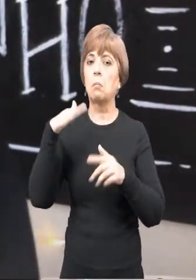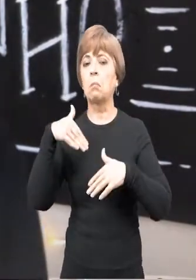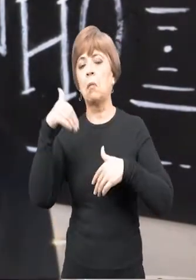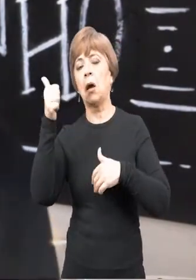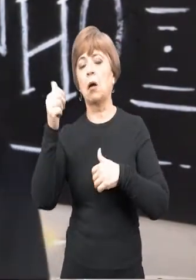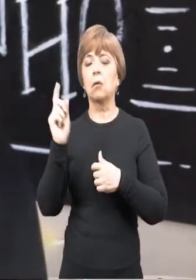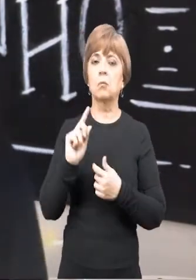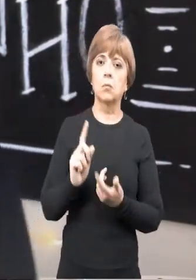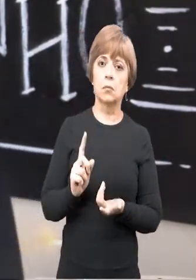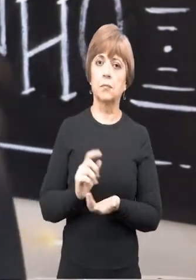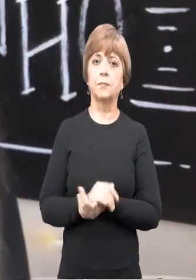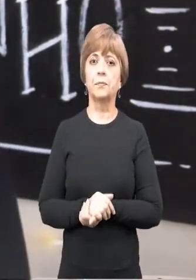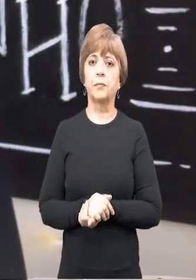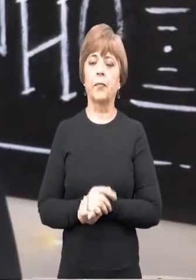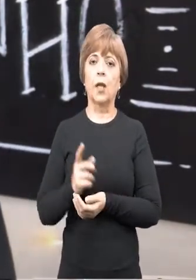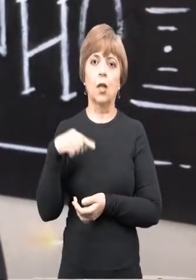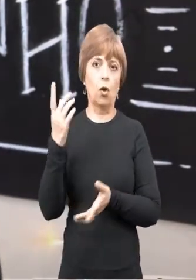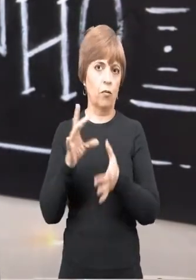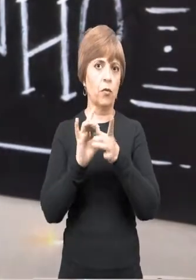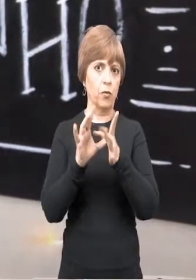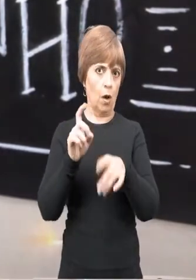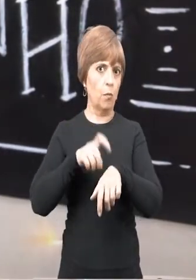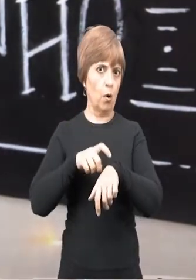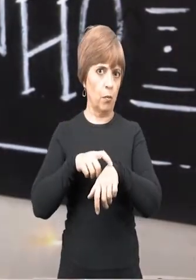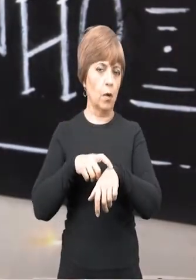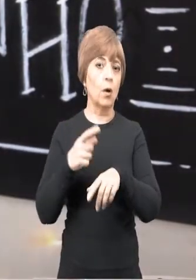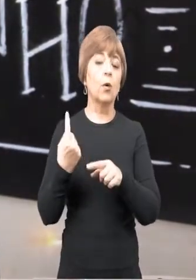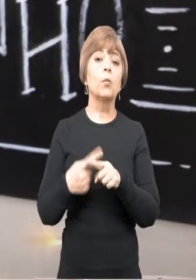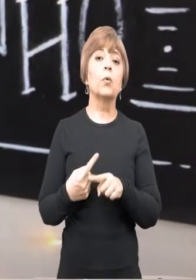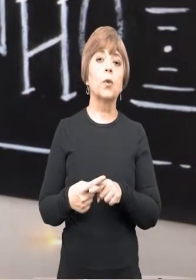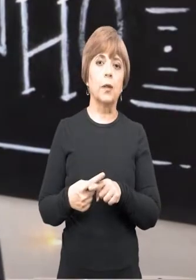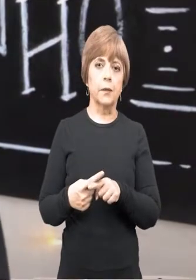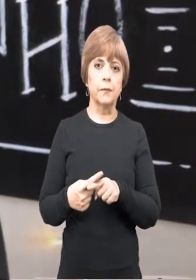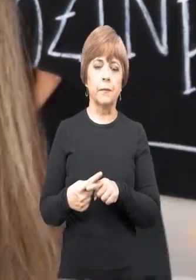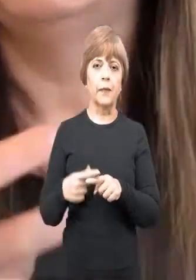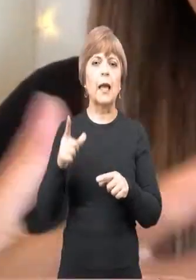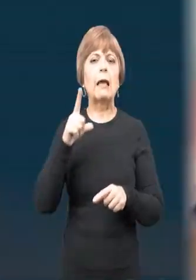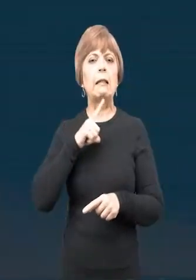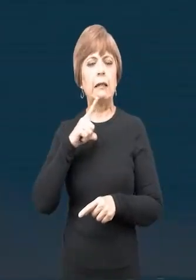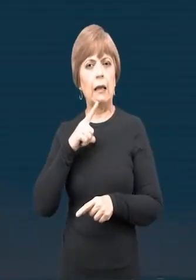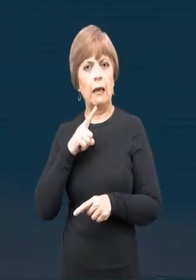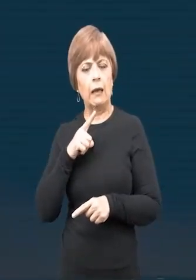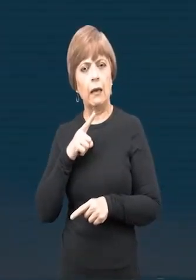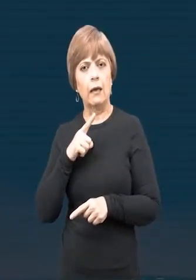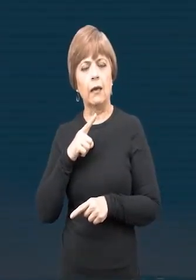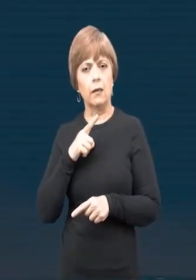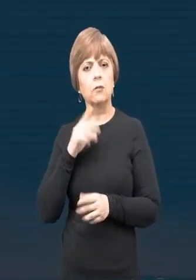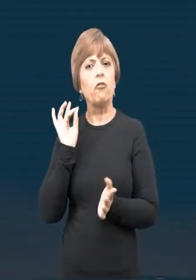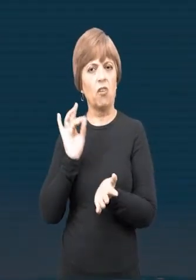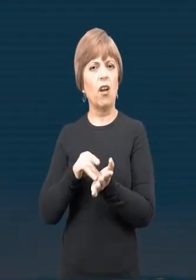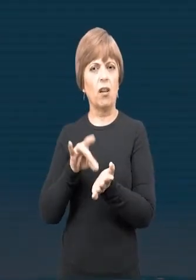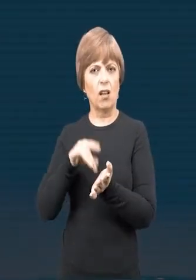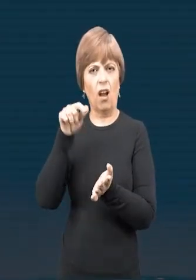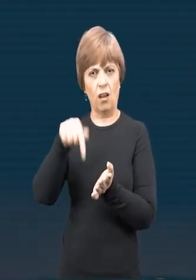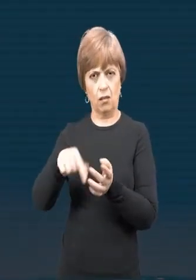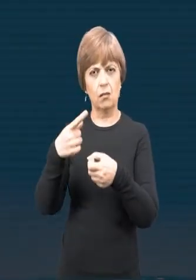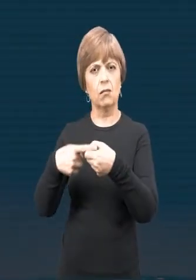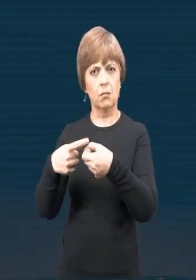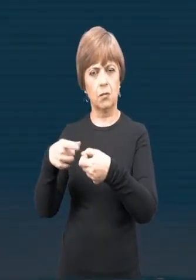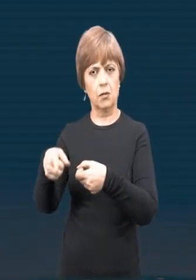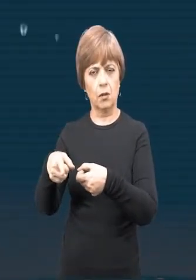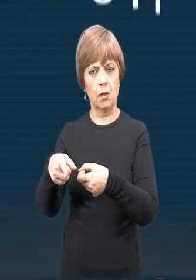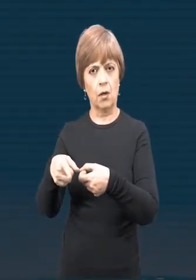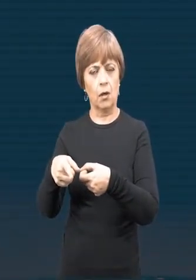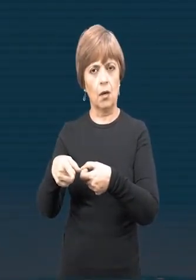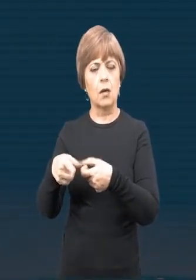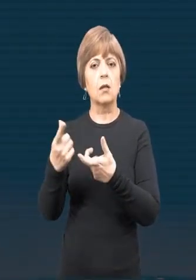de flexibilização, elas foram autorizadas no primeiro momento porque havia, e como há de fato aqui, uma